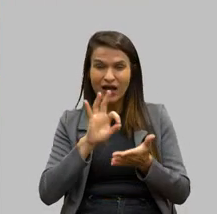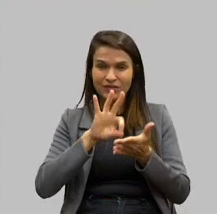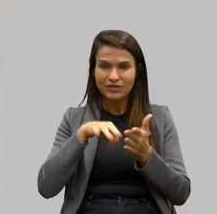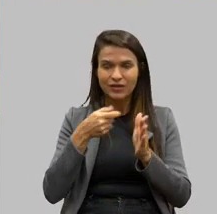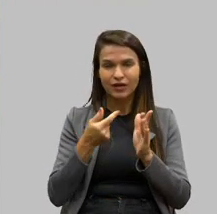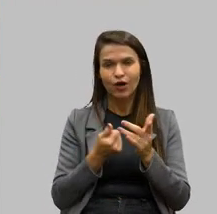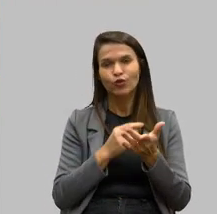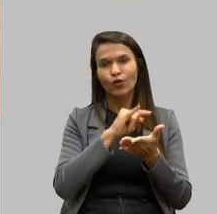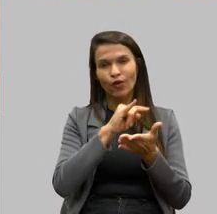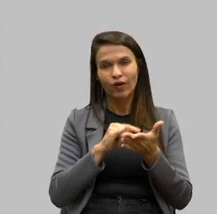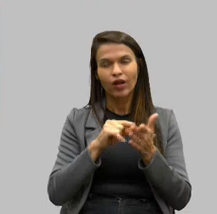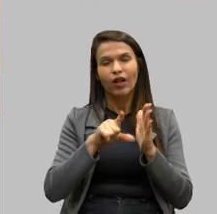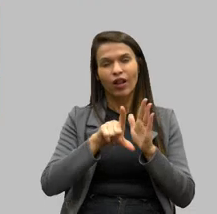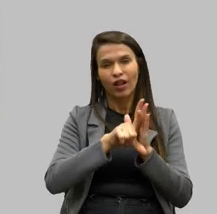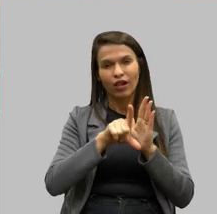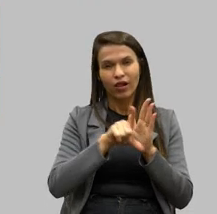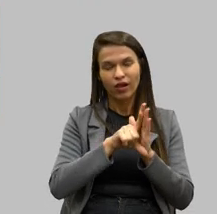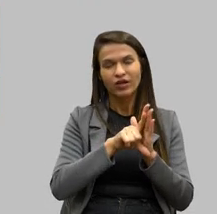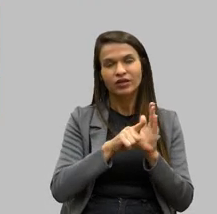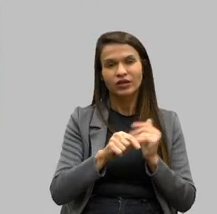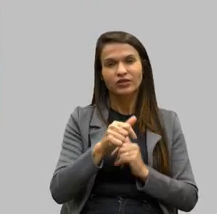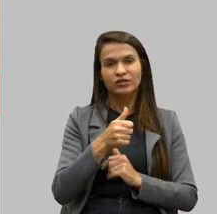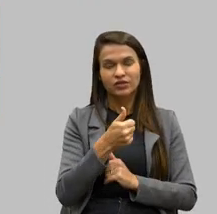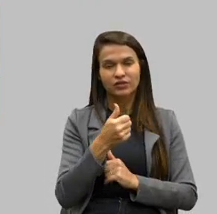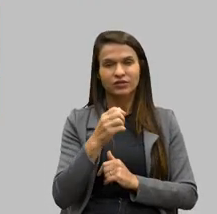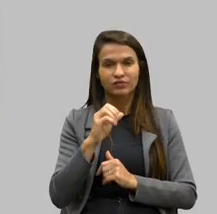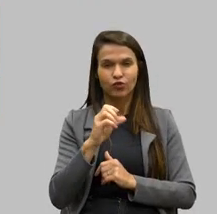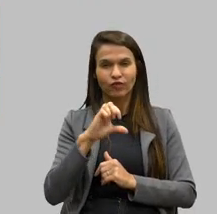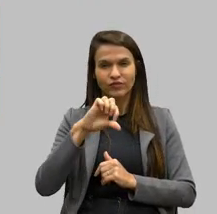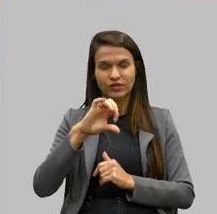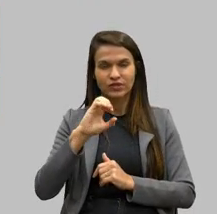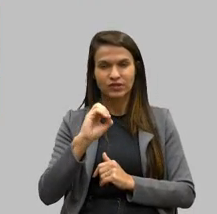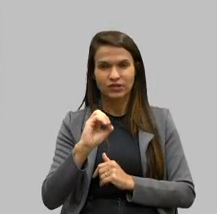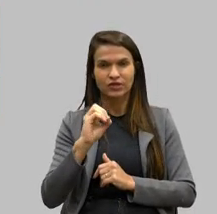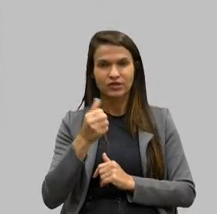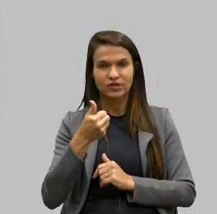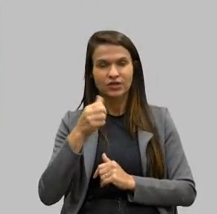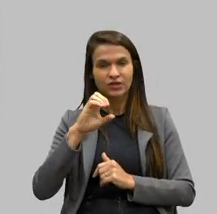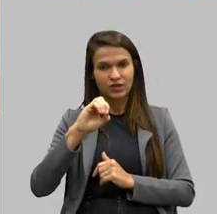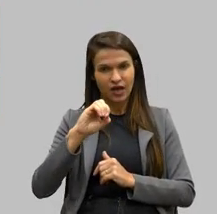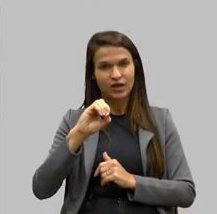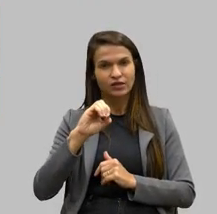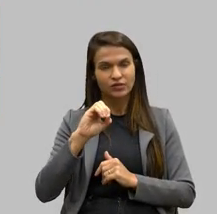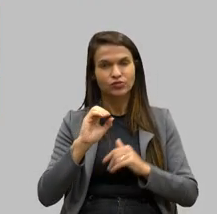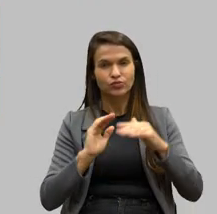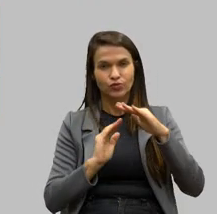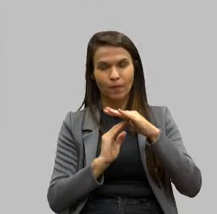deu origem à Lei 21.710 do piso salarial. Essa é a sua origem.